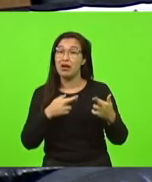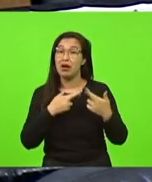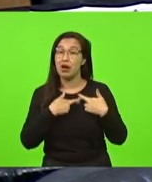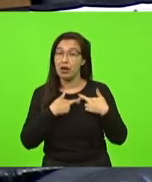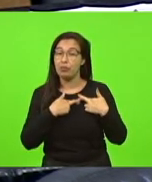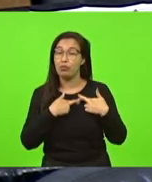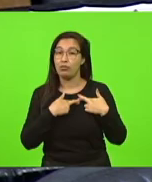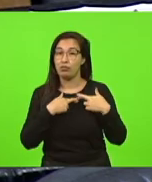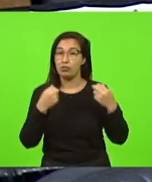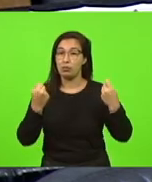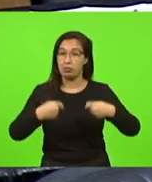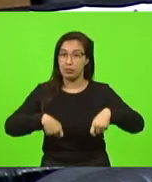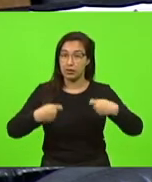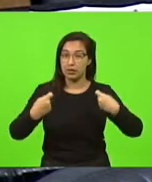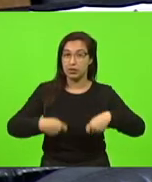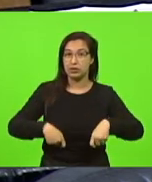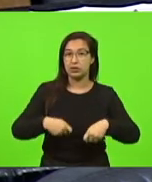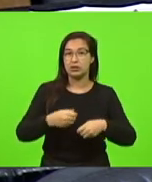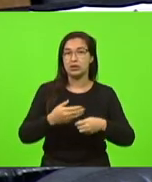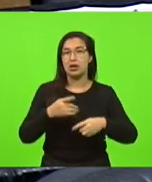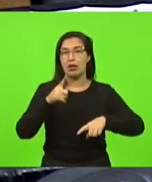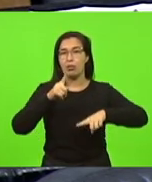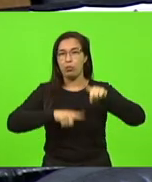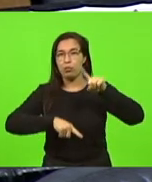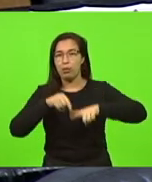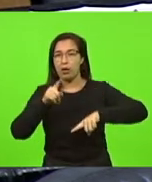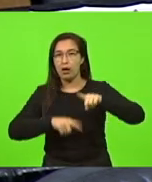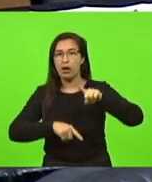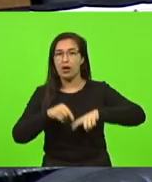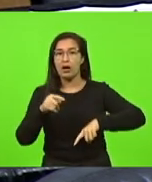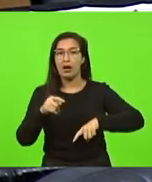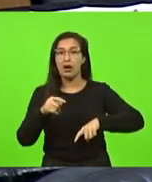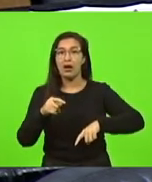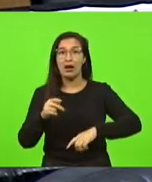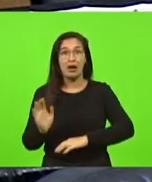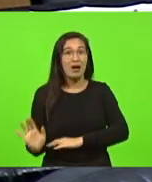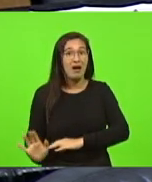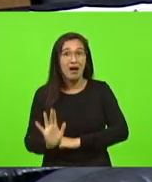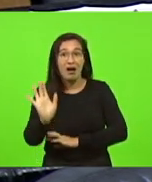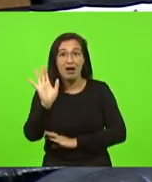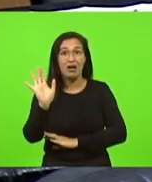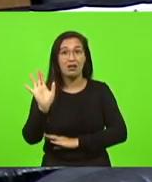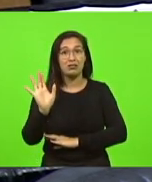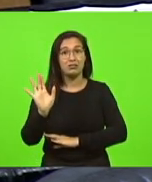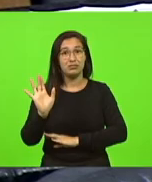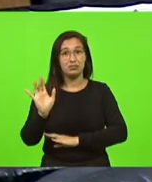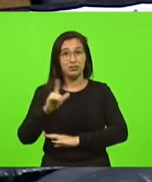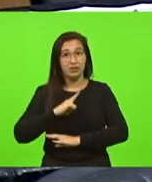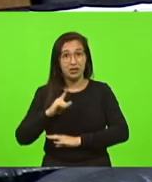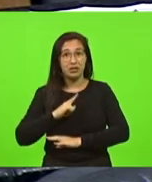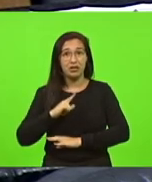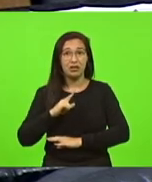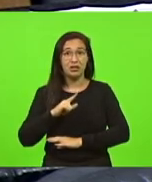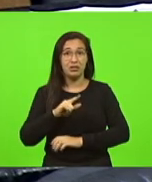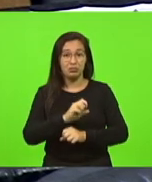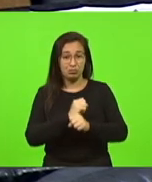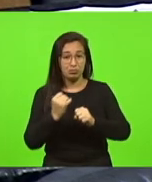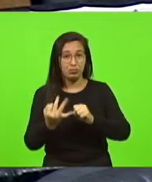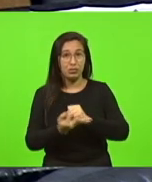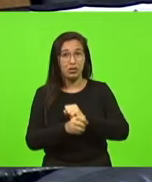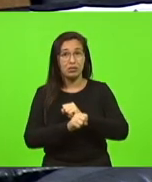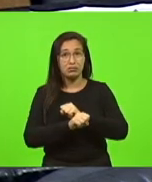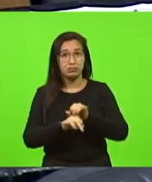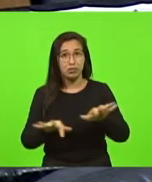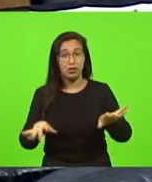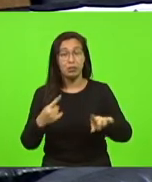que os produtos estão extremamente mais altos, inclusive dentro desse momento de pandemia, quando o governo